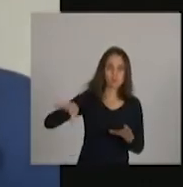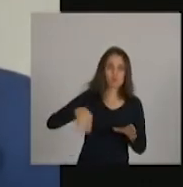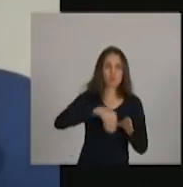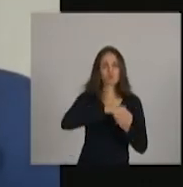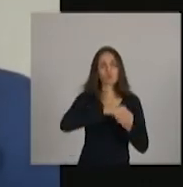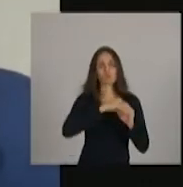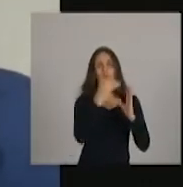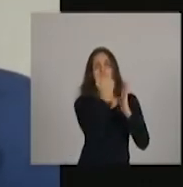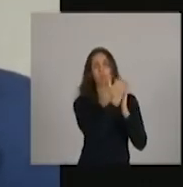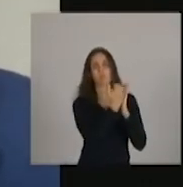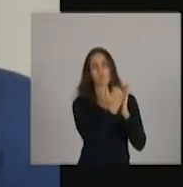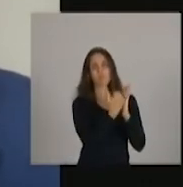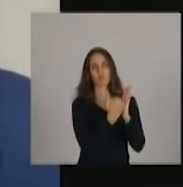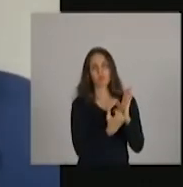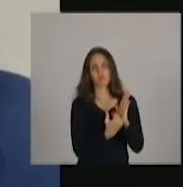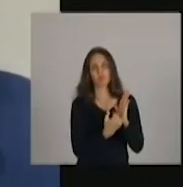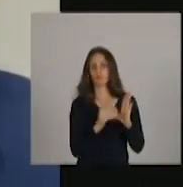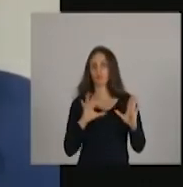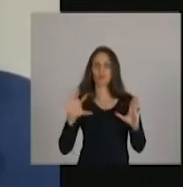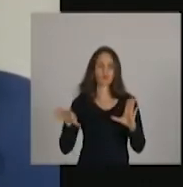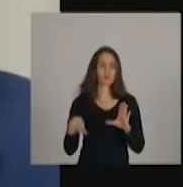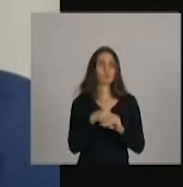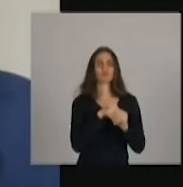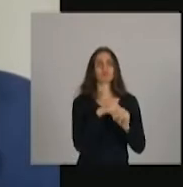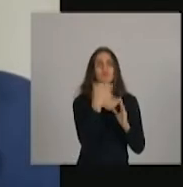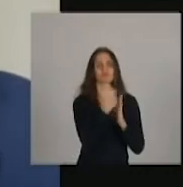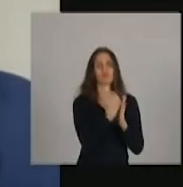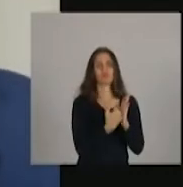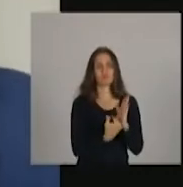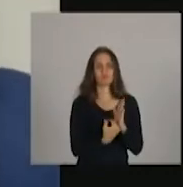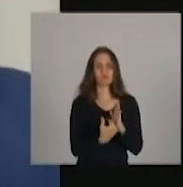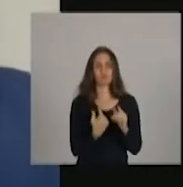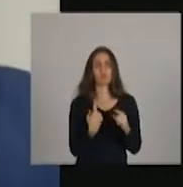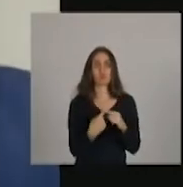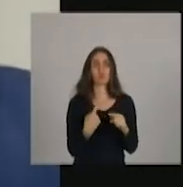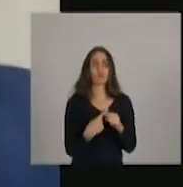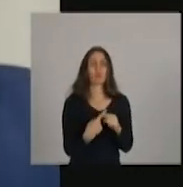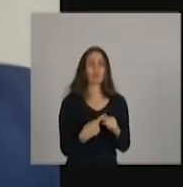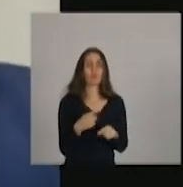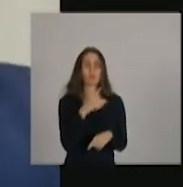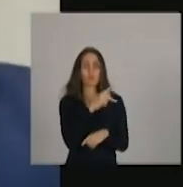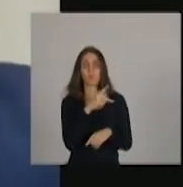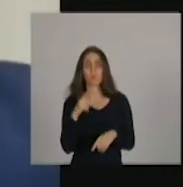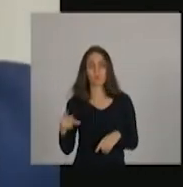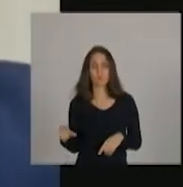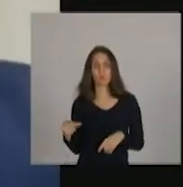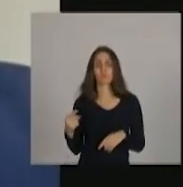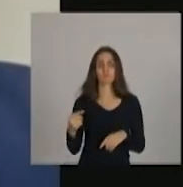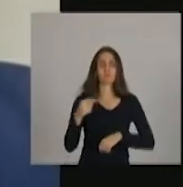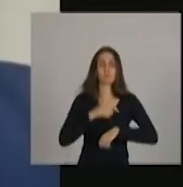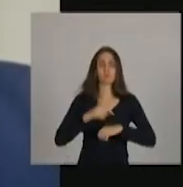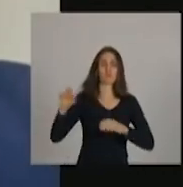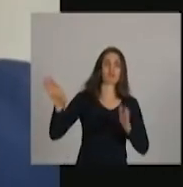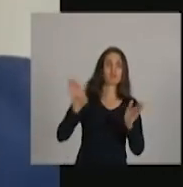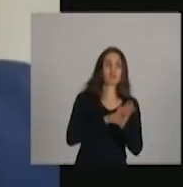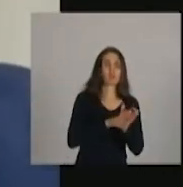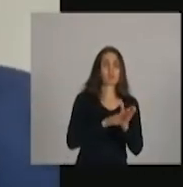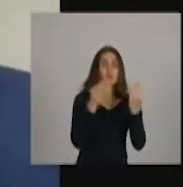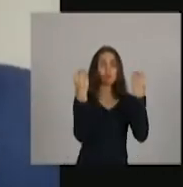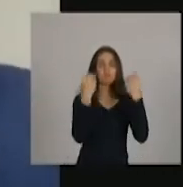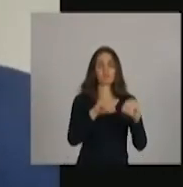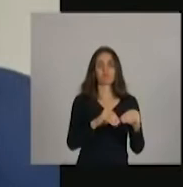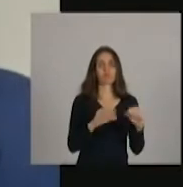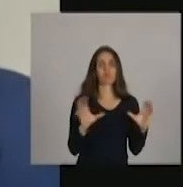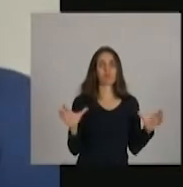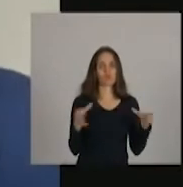na pauta. Todos que chegaram à Assembleia, até porque o despacho que é dado pelo presidente no momento em que chega o projeto é a Comissão de